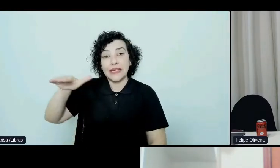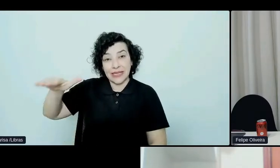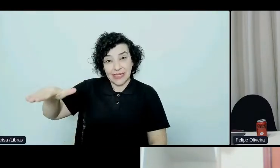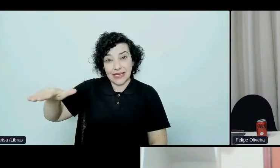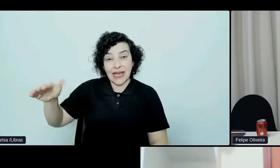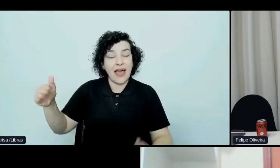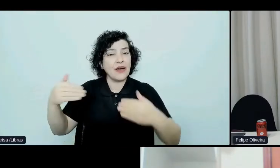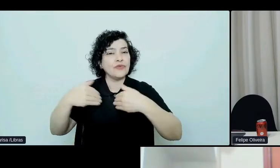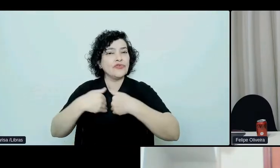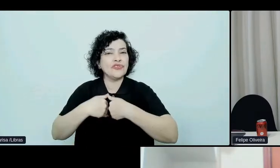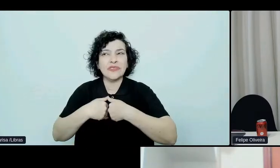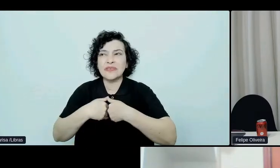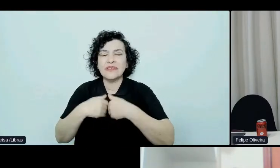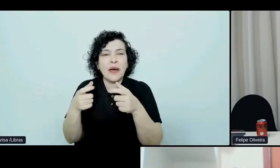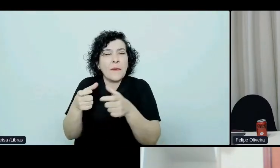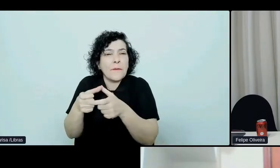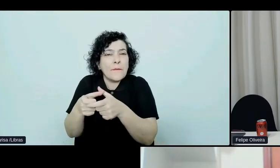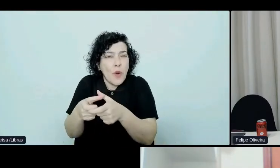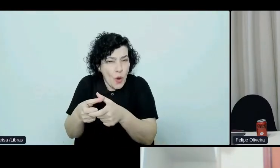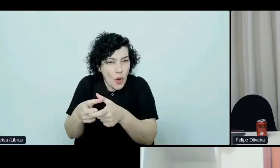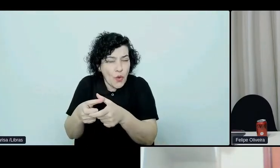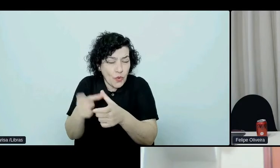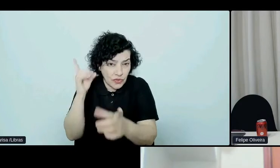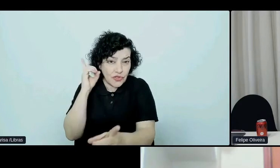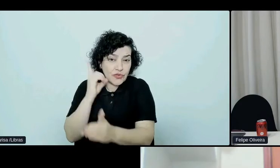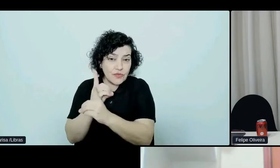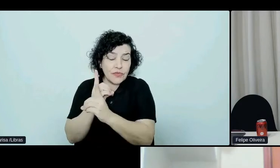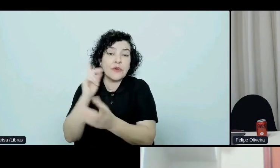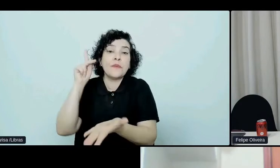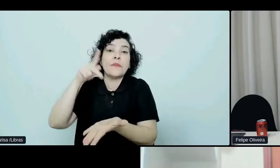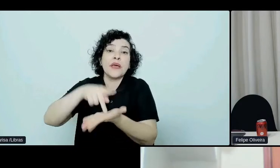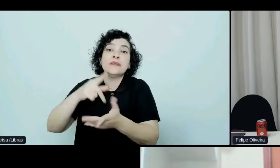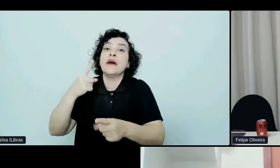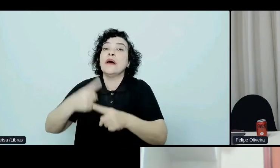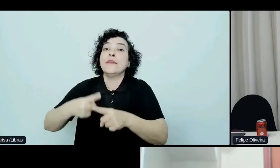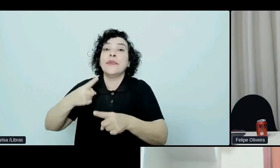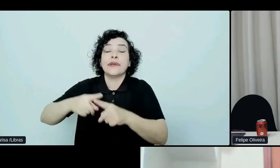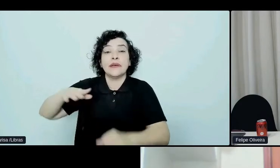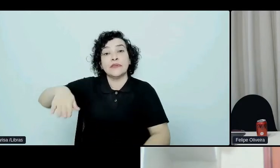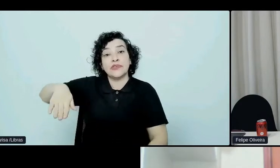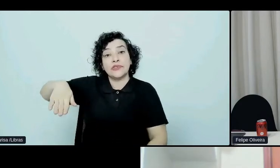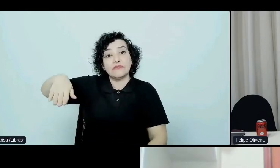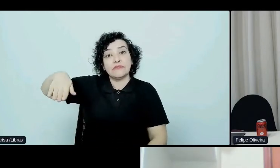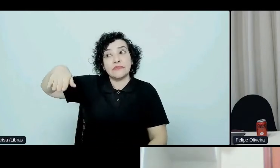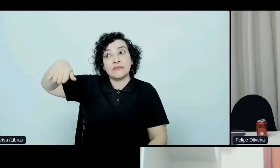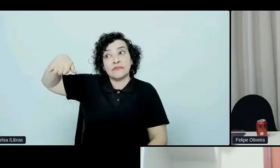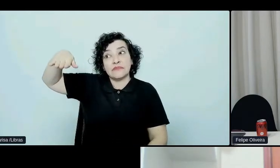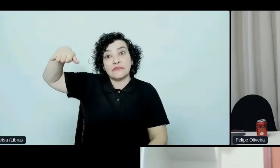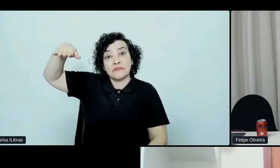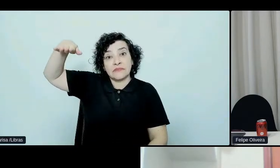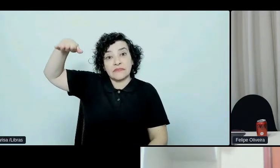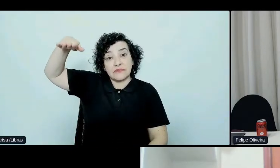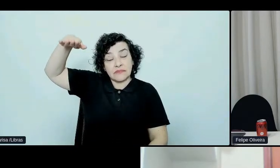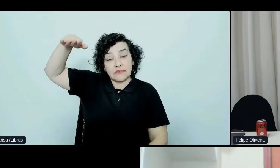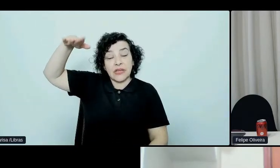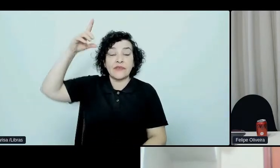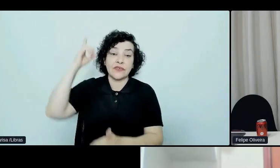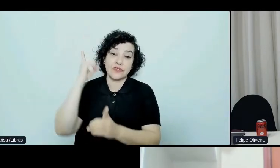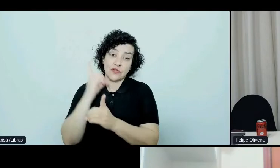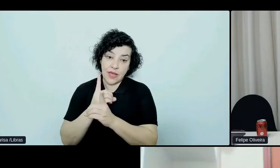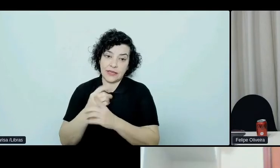mulheres autistas, é muito difícil diagnosticar mulher autista, tanto é